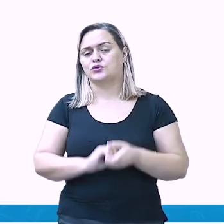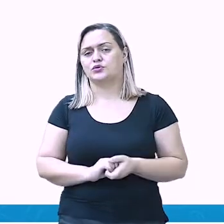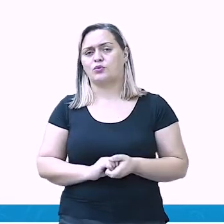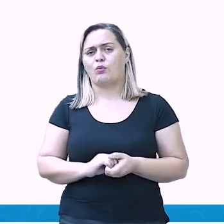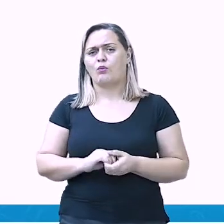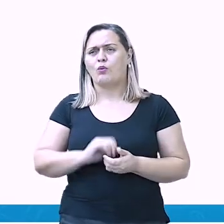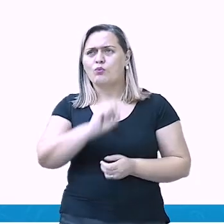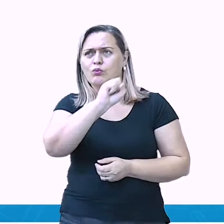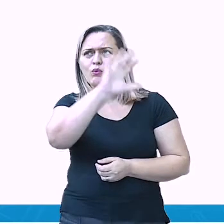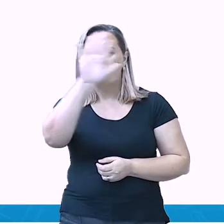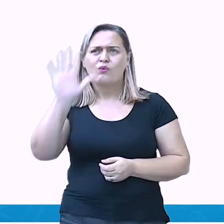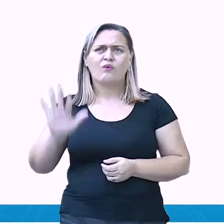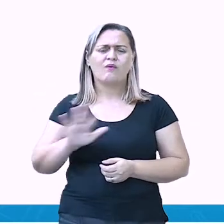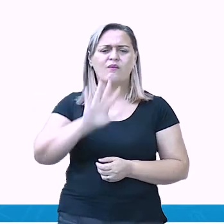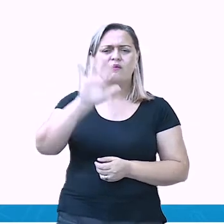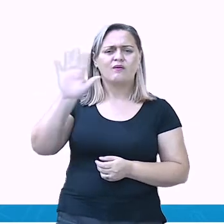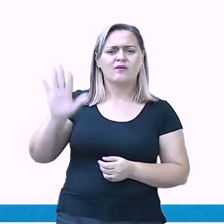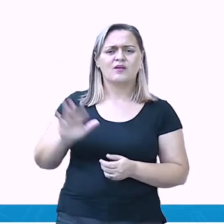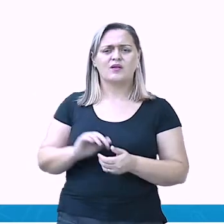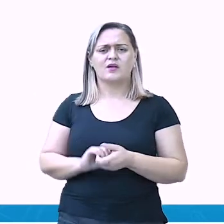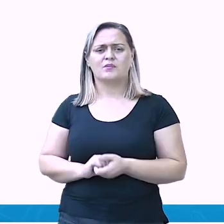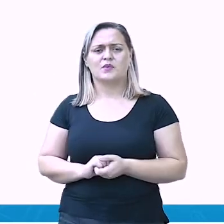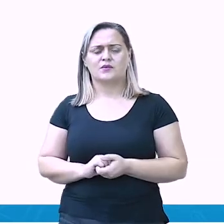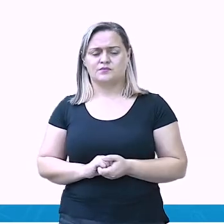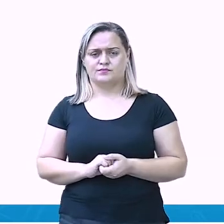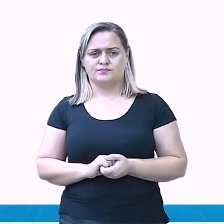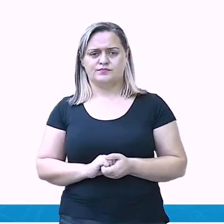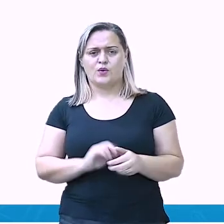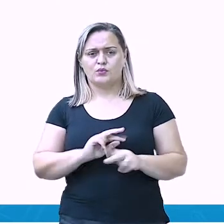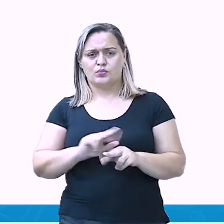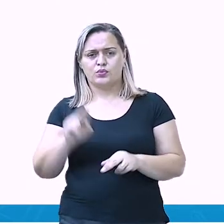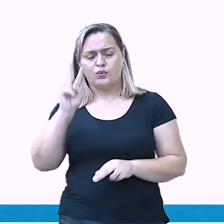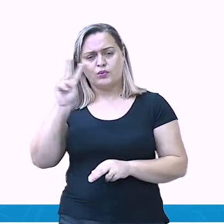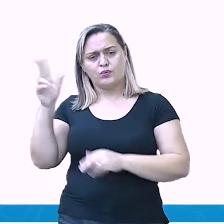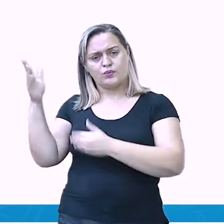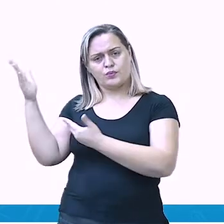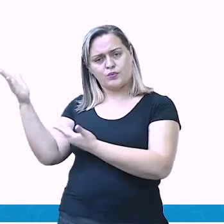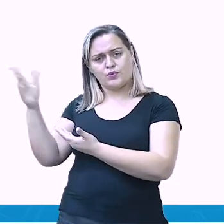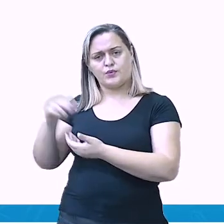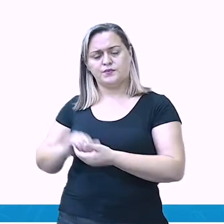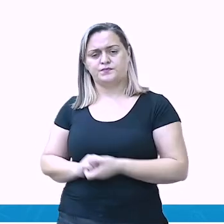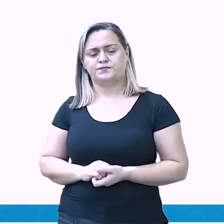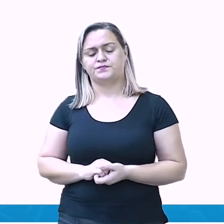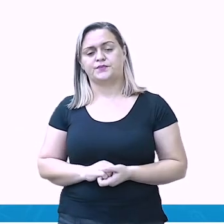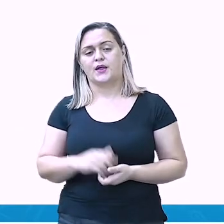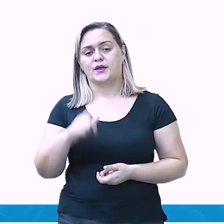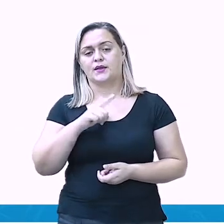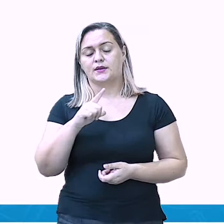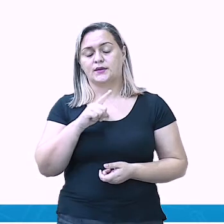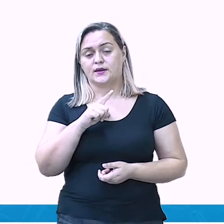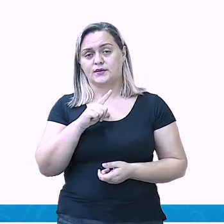dois exemplos, tá? O clima e a hidrografia.